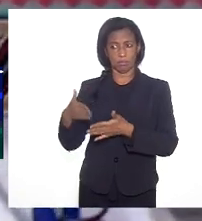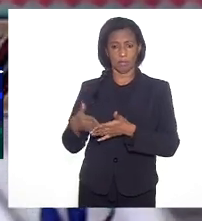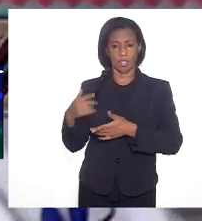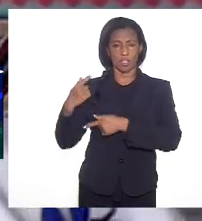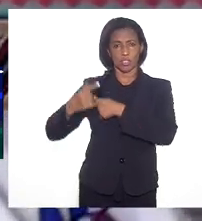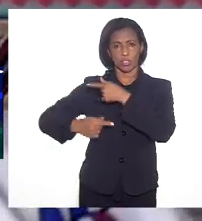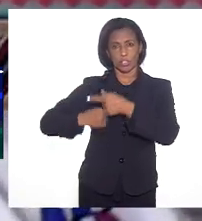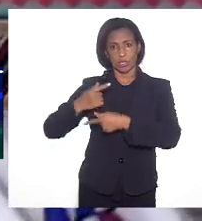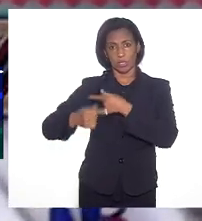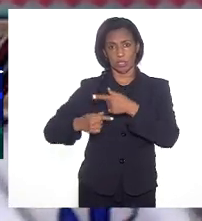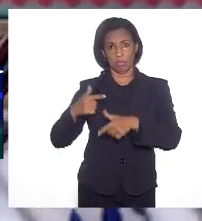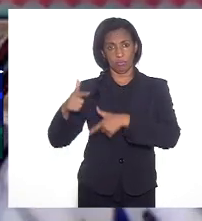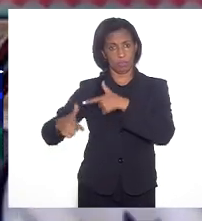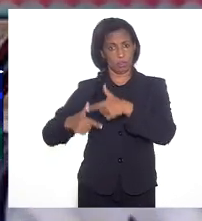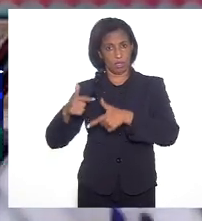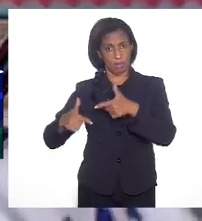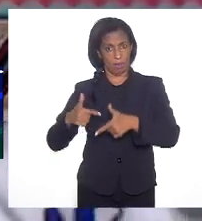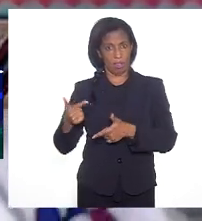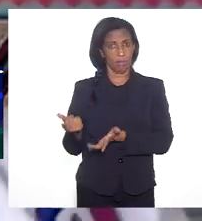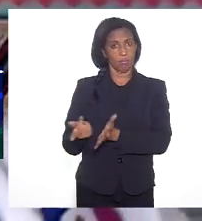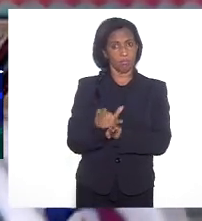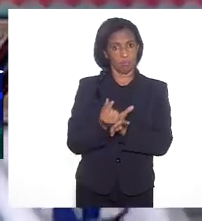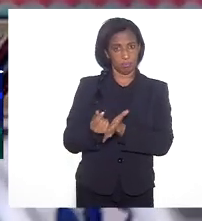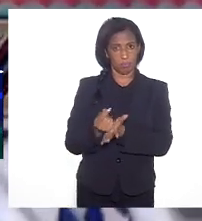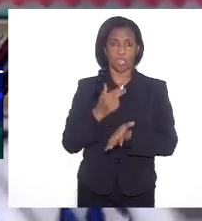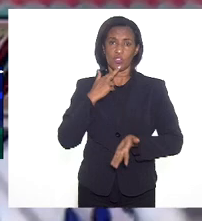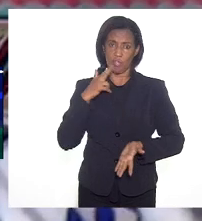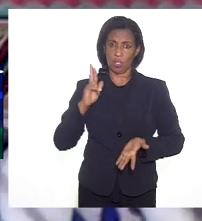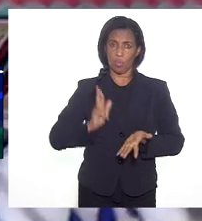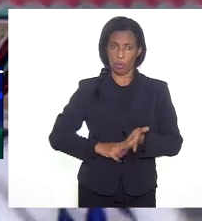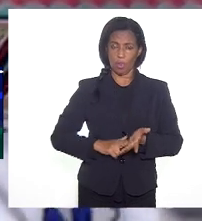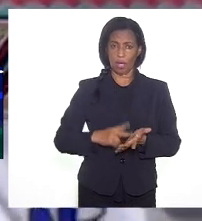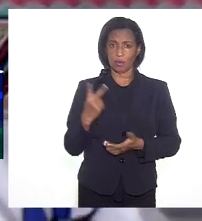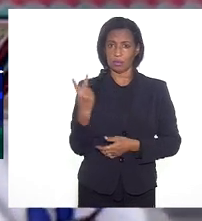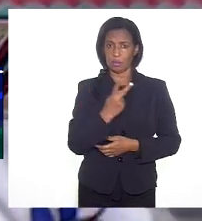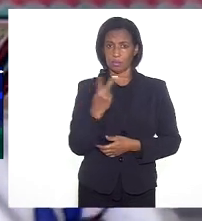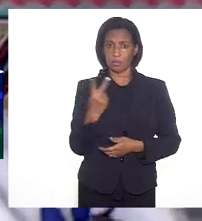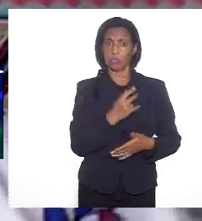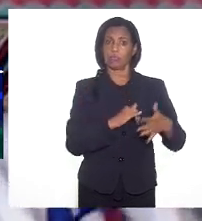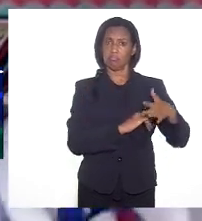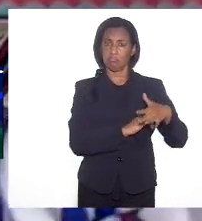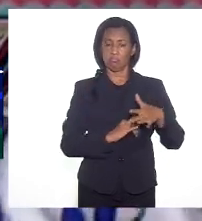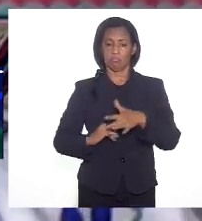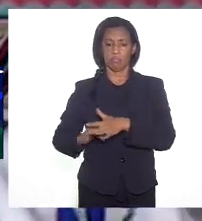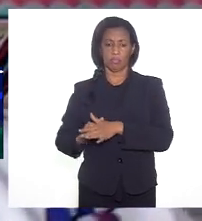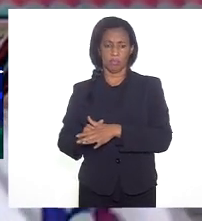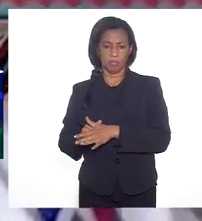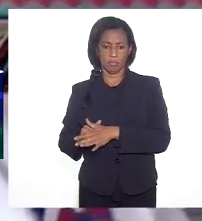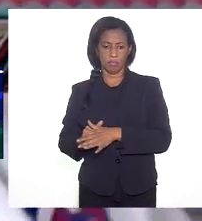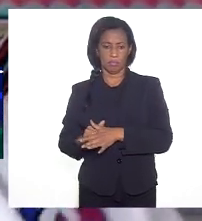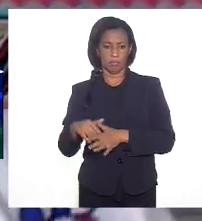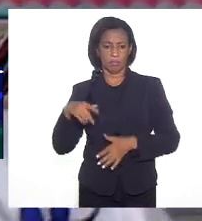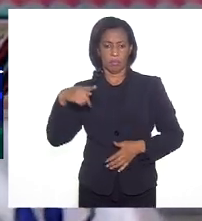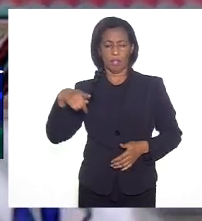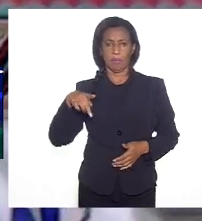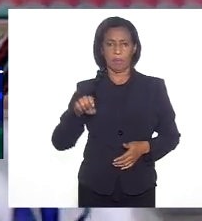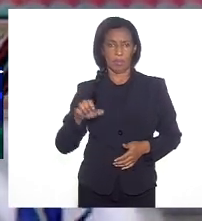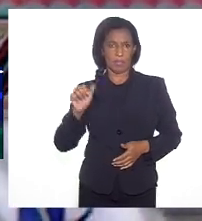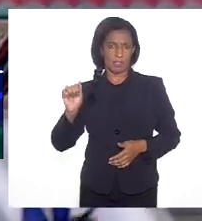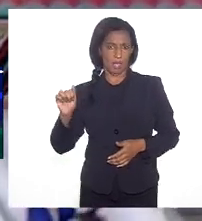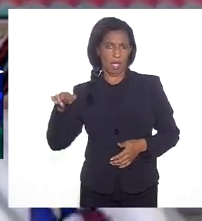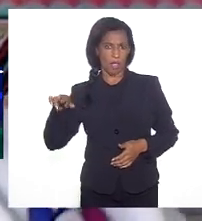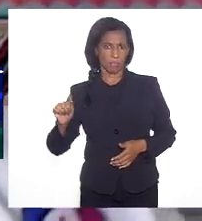geração de trabalho e renda a gente reconhece a relevância dessas duas instituições da Emater e da PESAGRO e